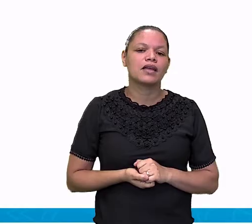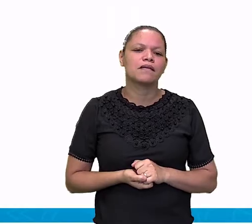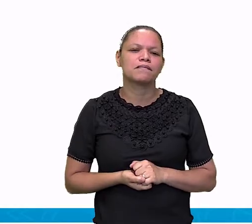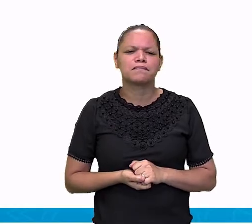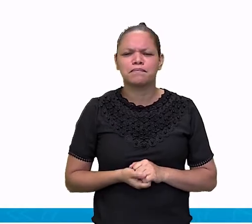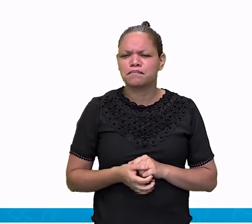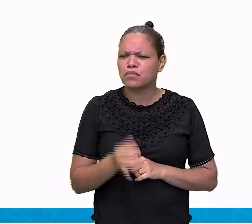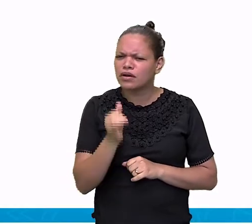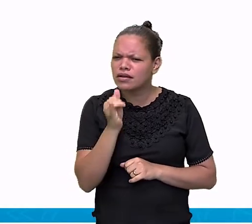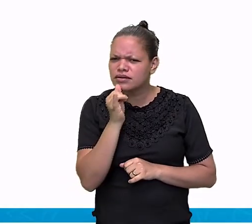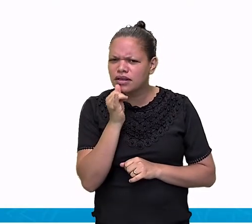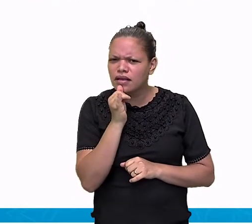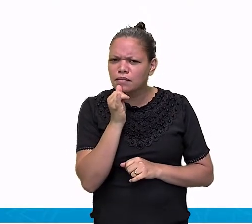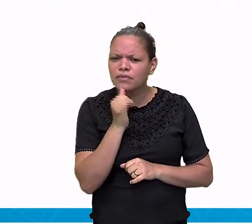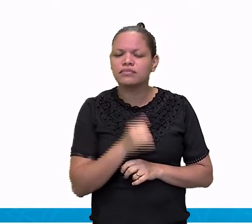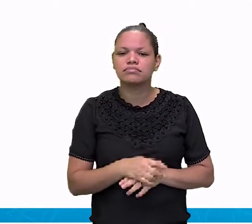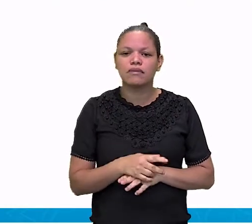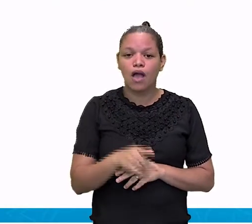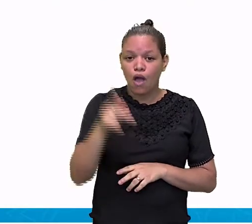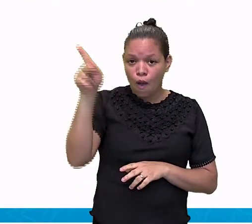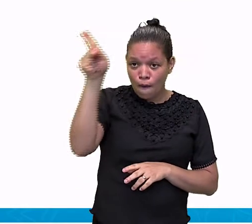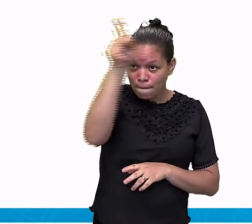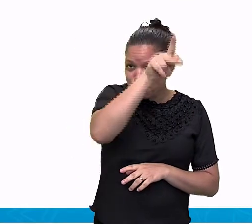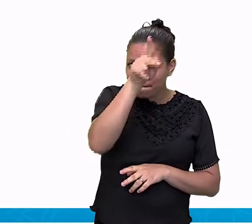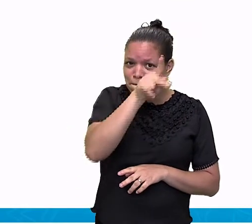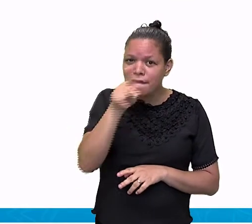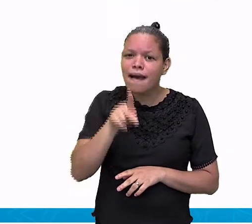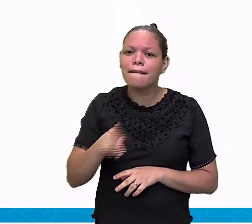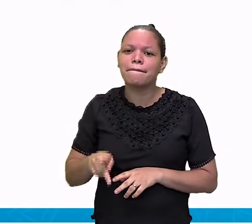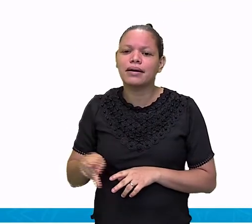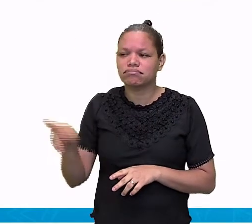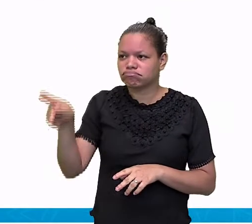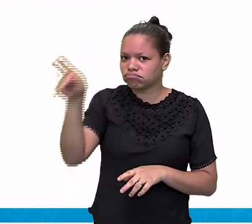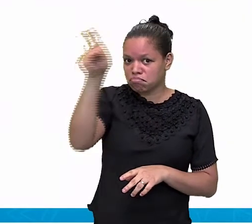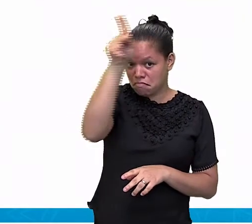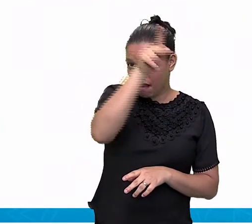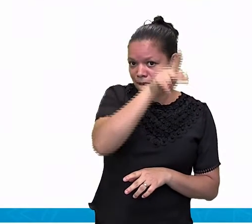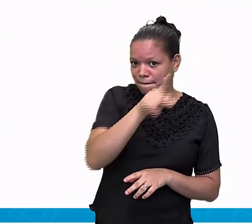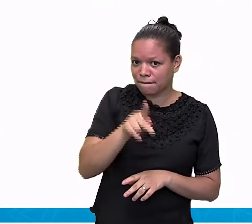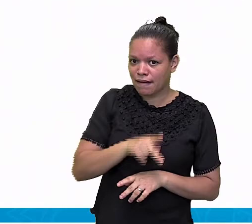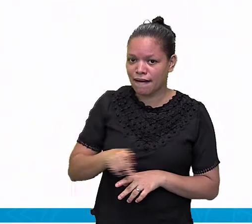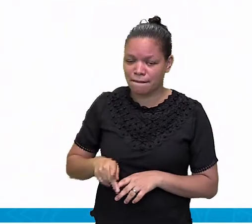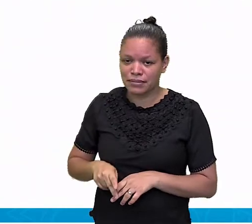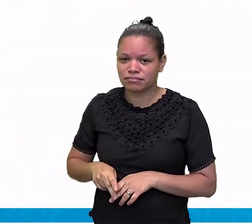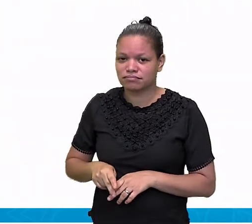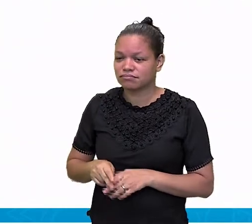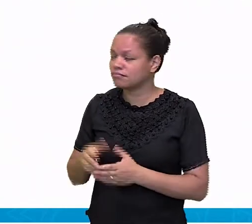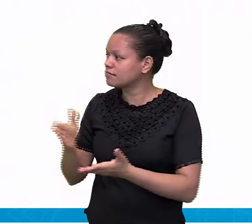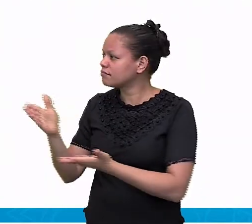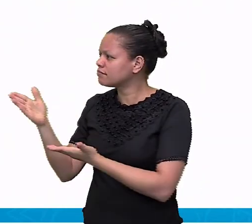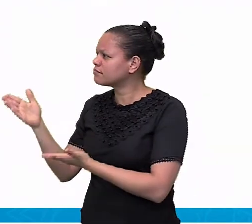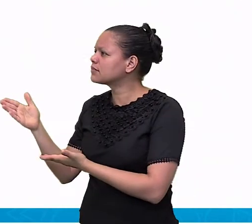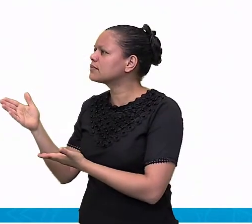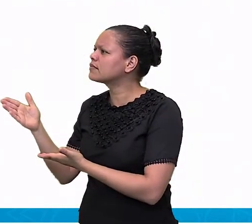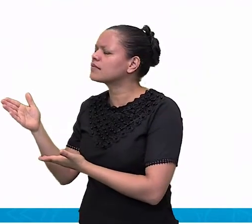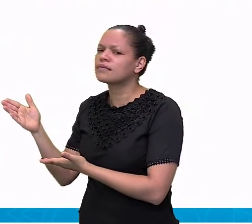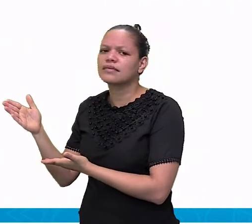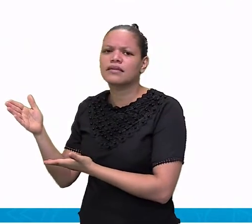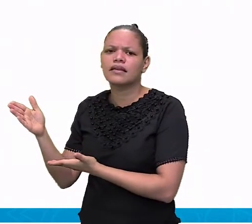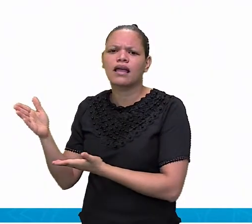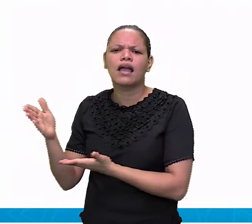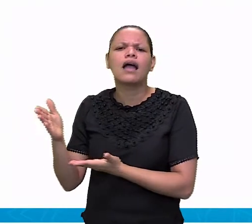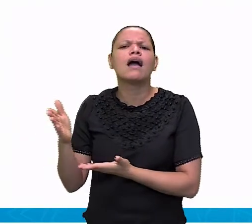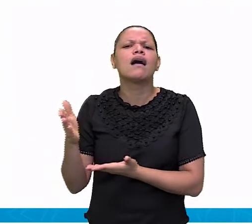atividade. Qual é a função desse mapa? É analisar a densidade demográfica no censo aqui de 2010. Então,